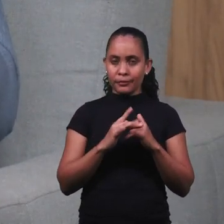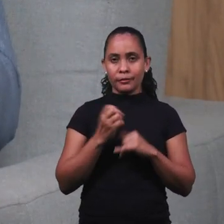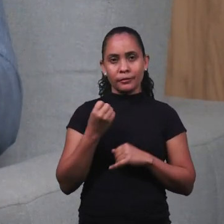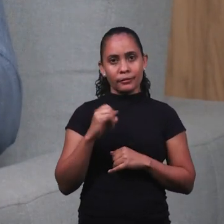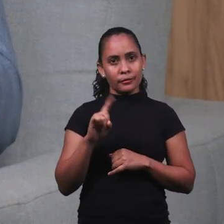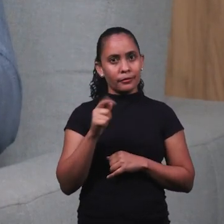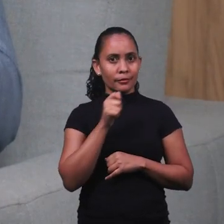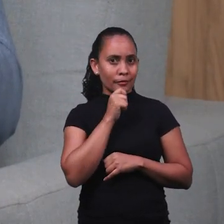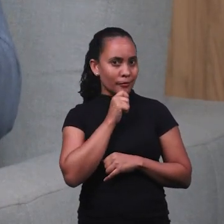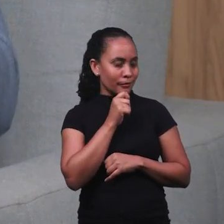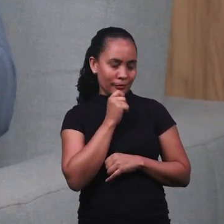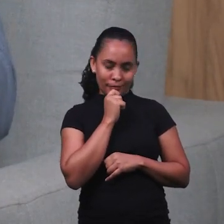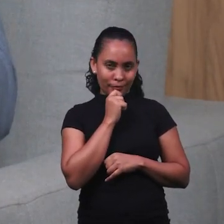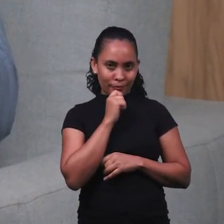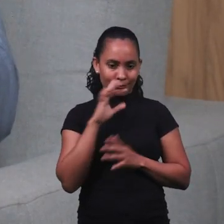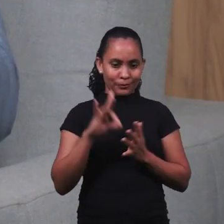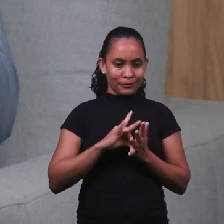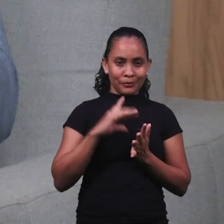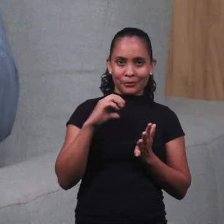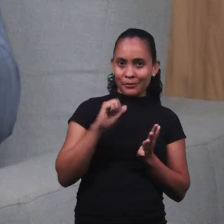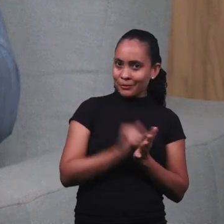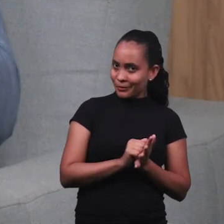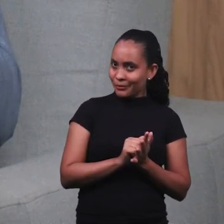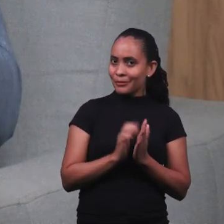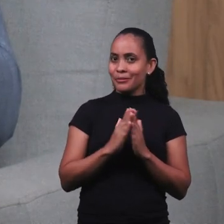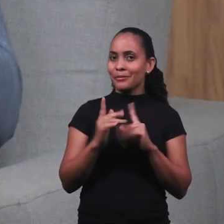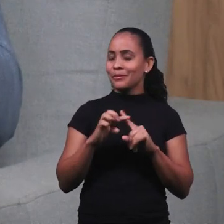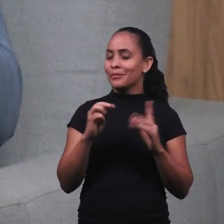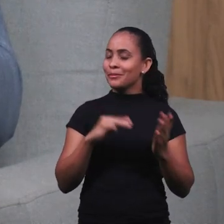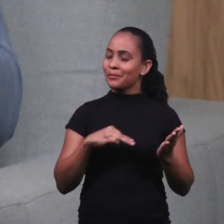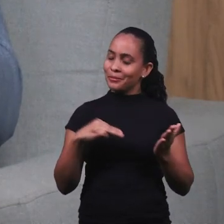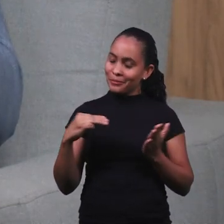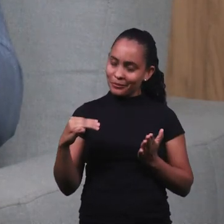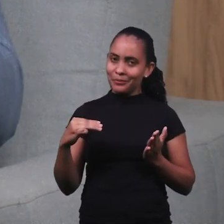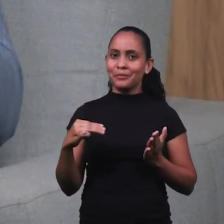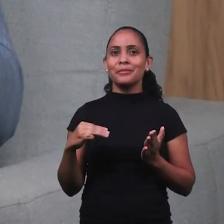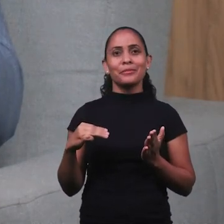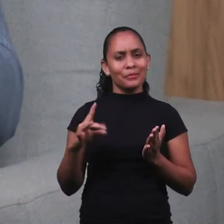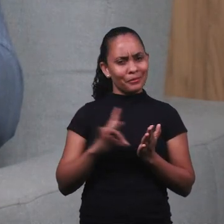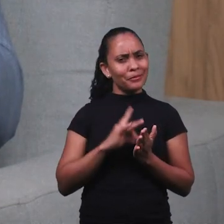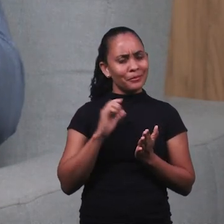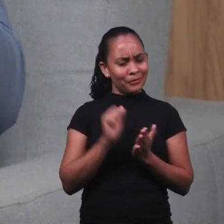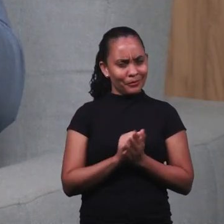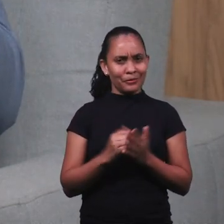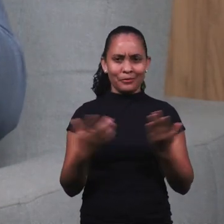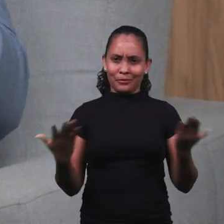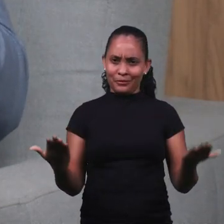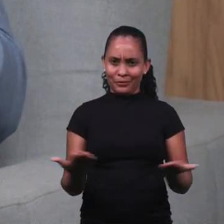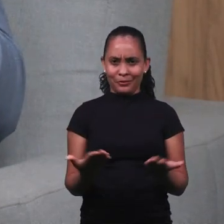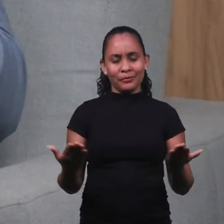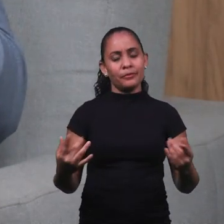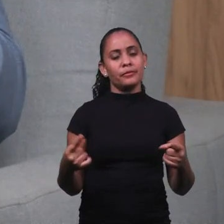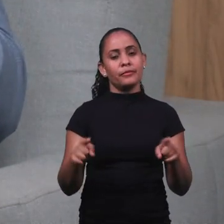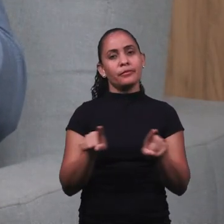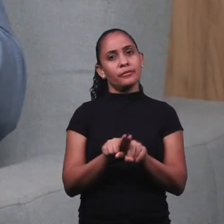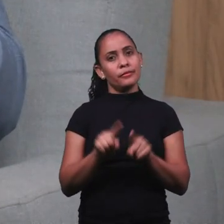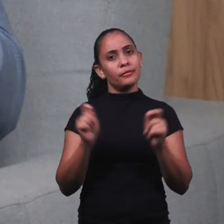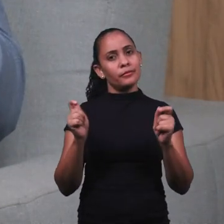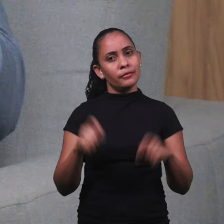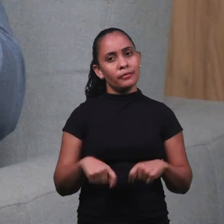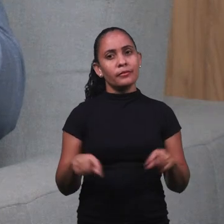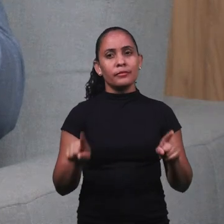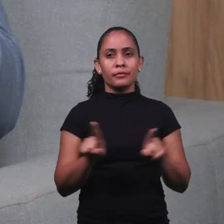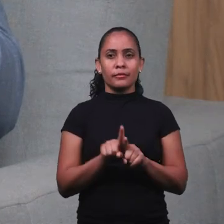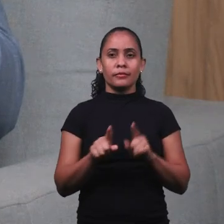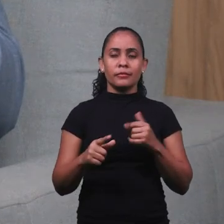pelo YouTube, caso você ainda não se inscreveu no canal oficial da Igreja Cristã Maranata, se inscreva agora mesmo. E